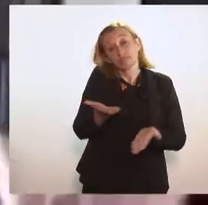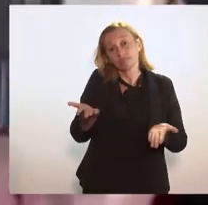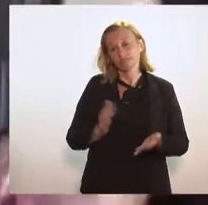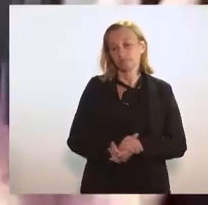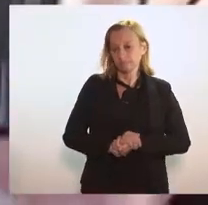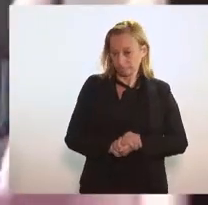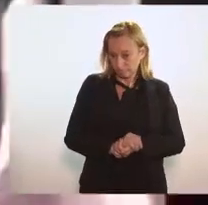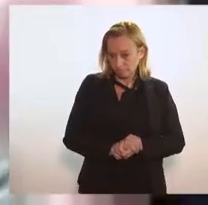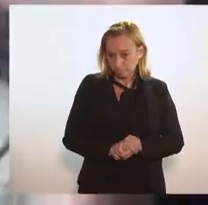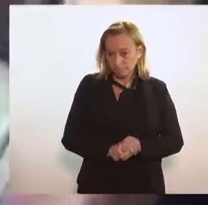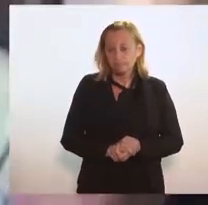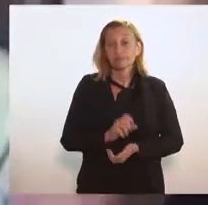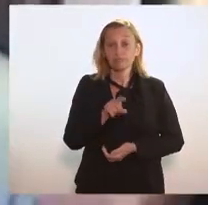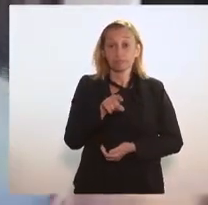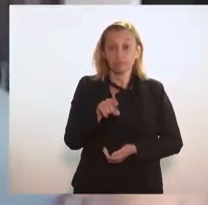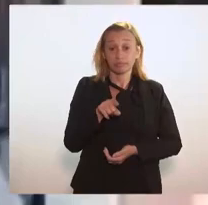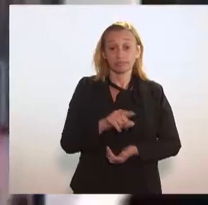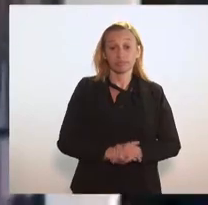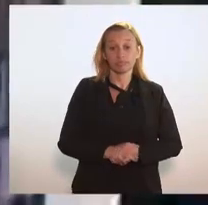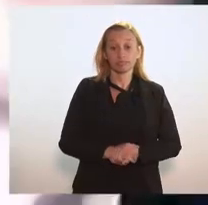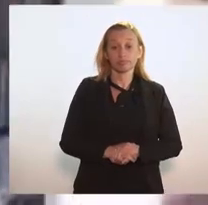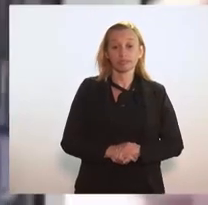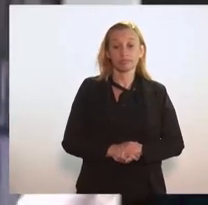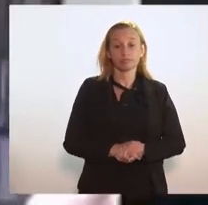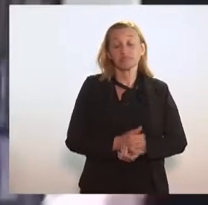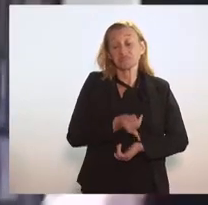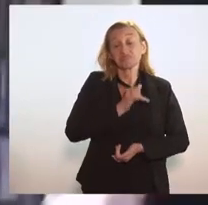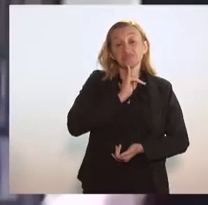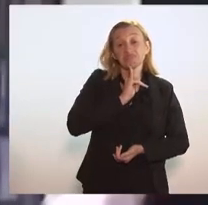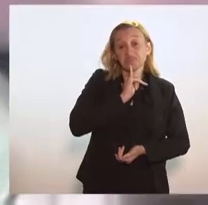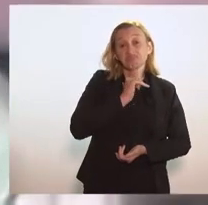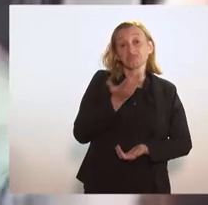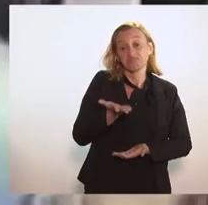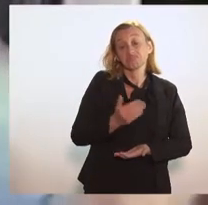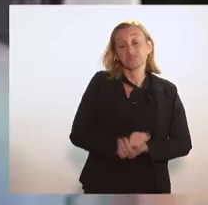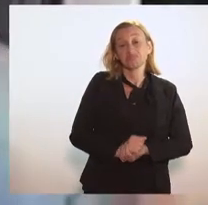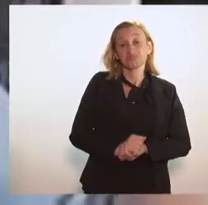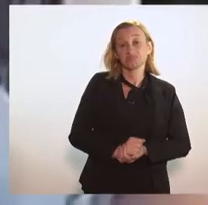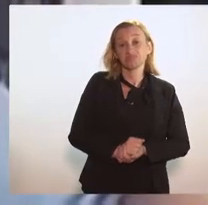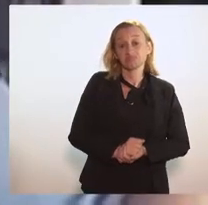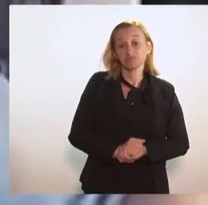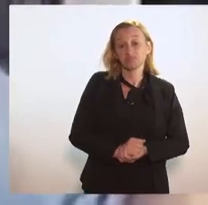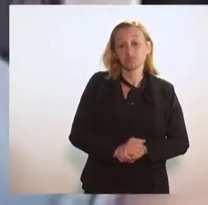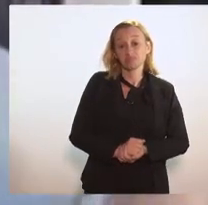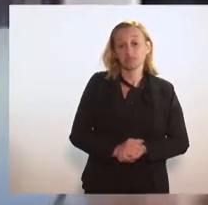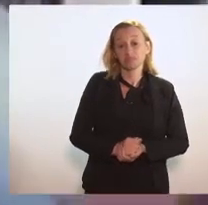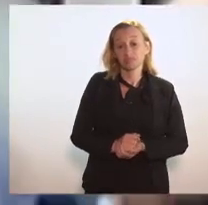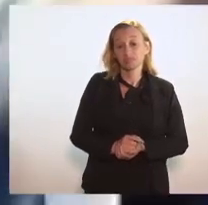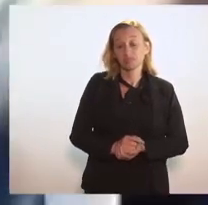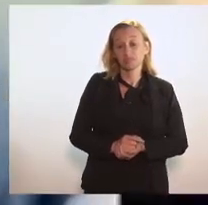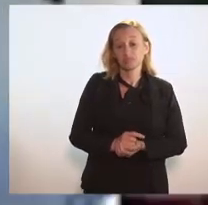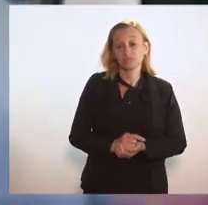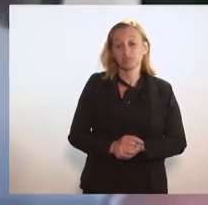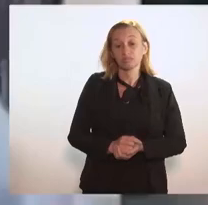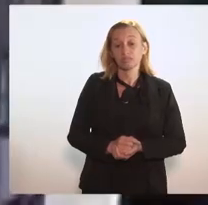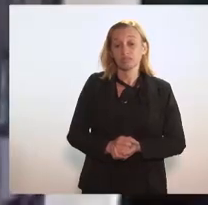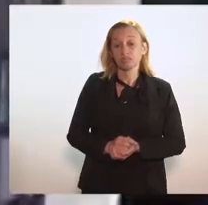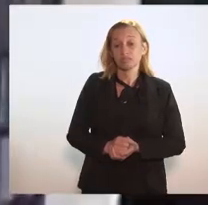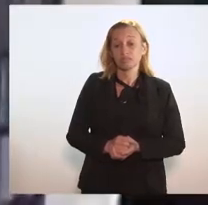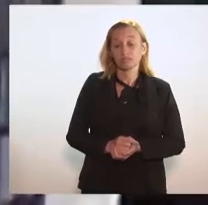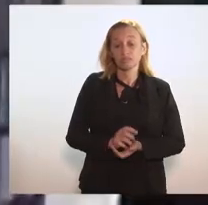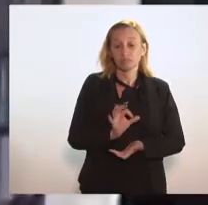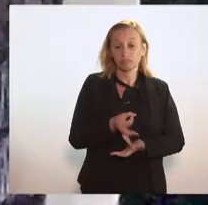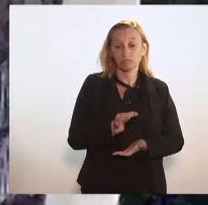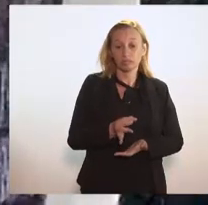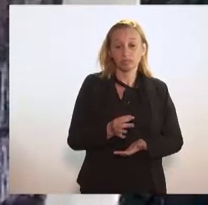isso daí essa infelizmente é a lógica que tá predominando no eu